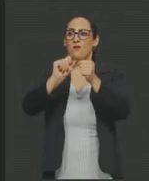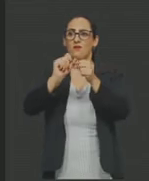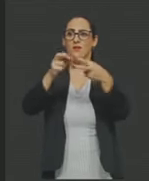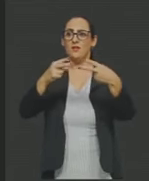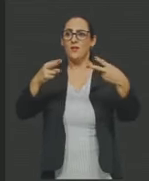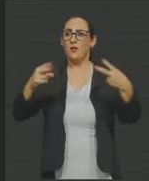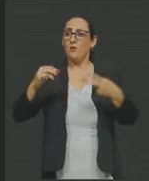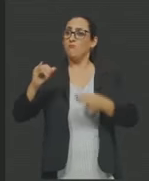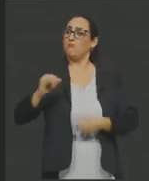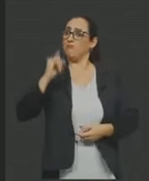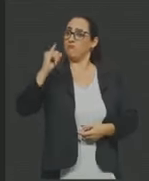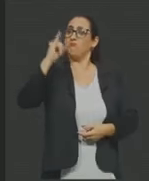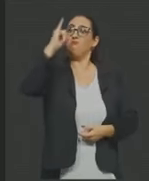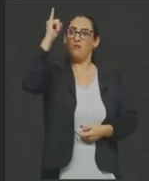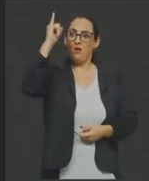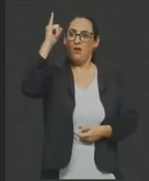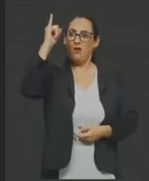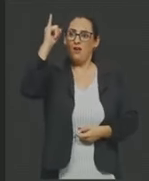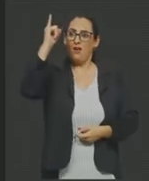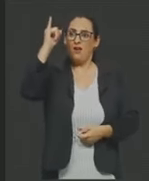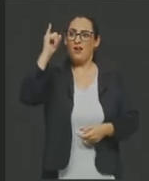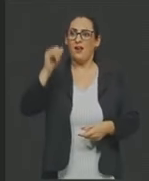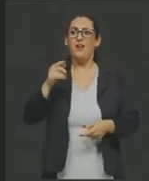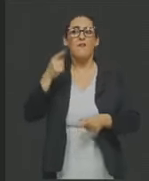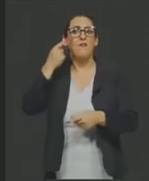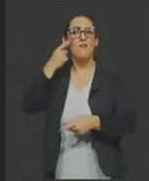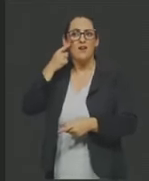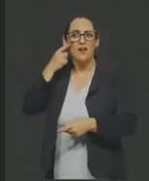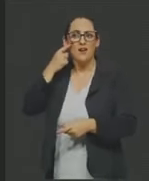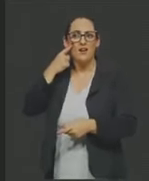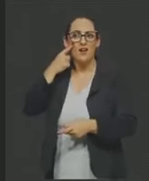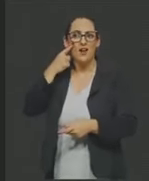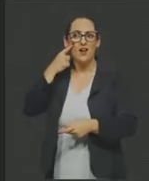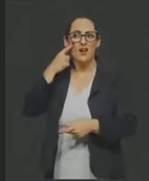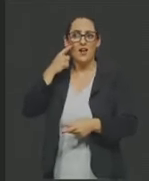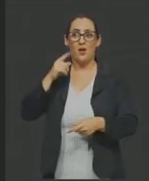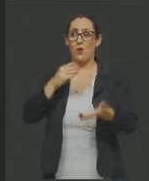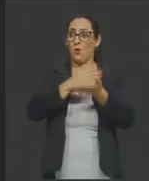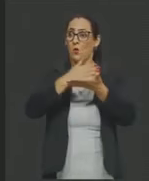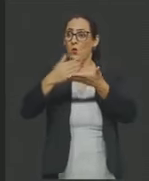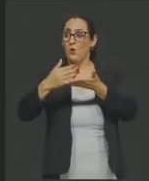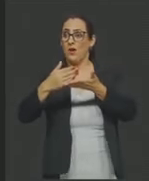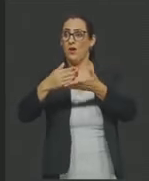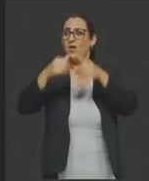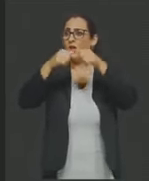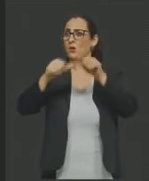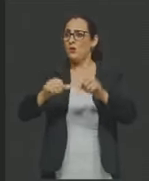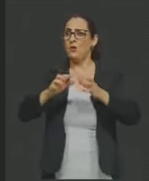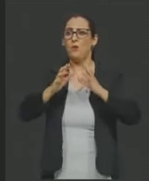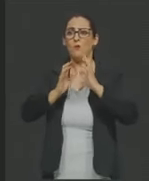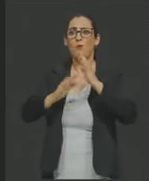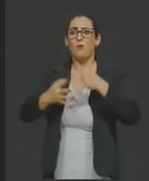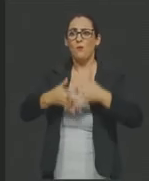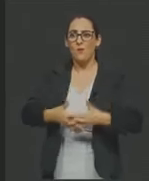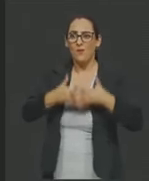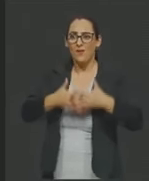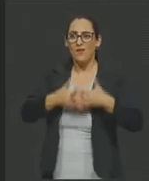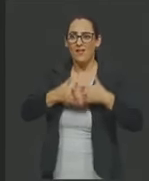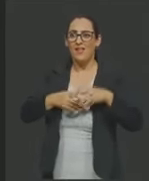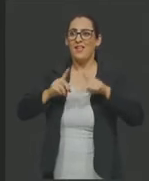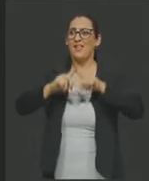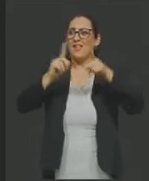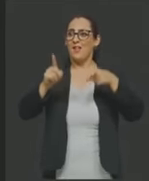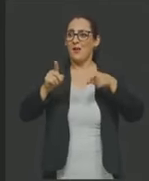coisas impressionantes. Repare nisso. No começo estava muito complicado, mas